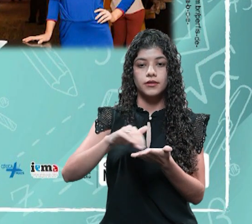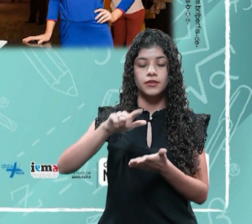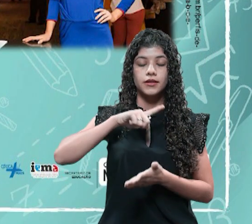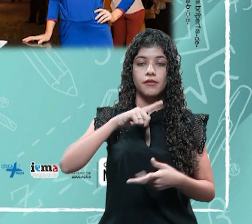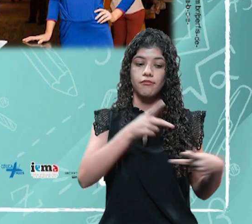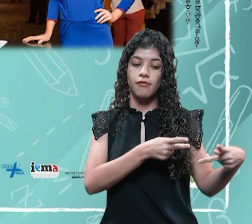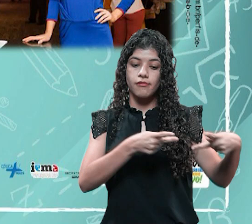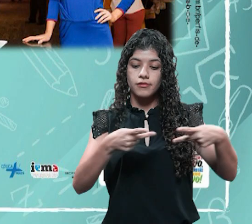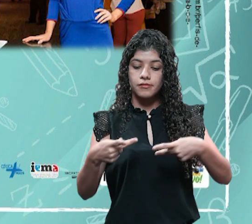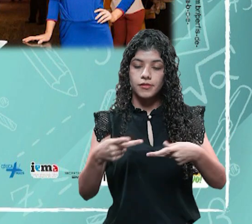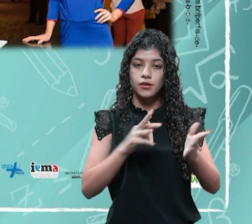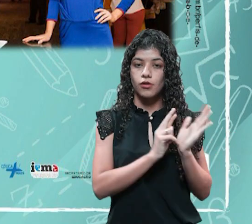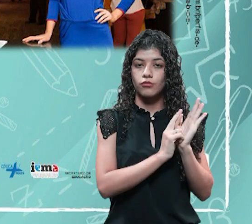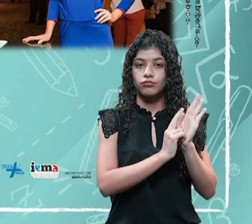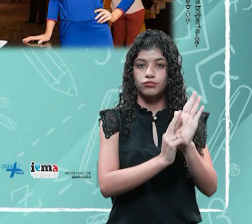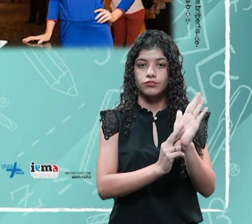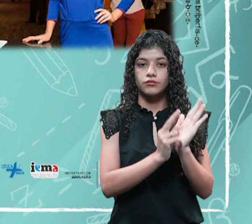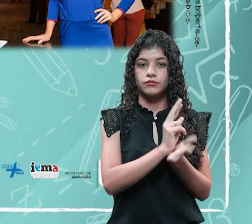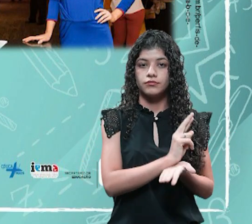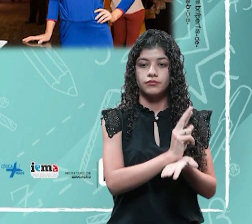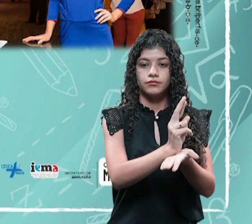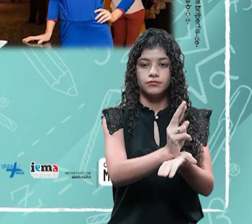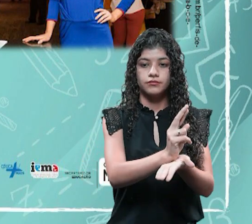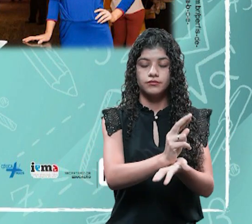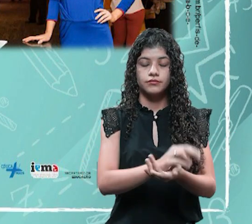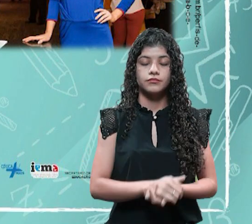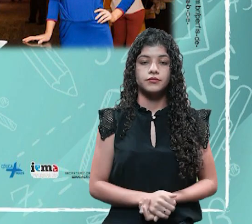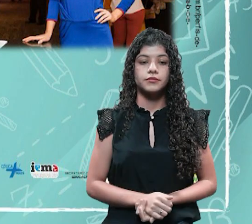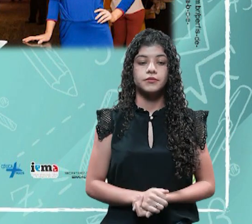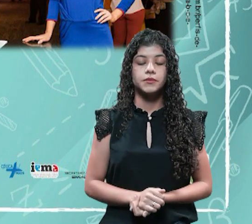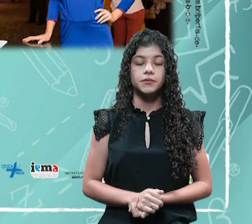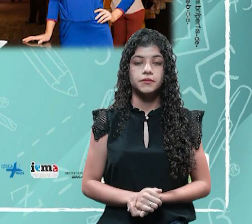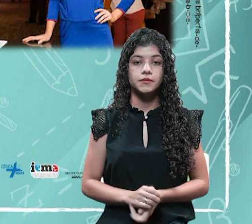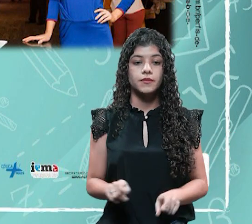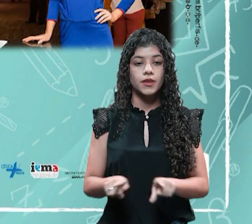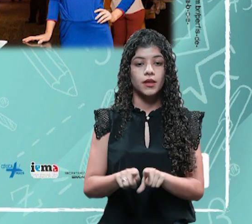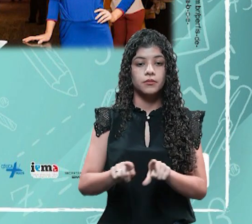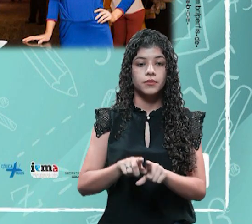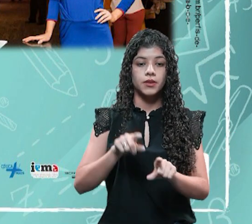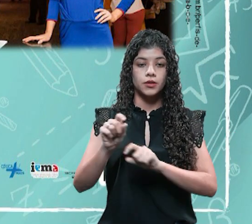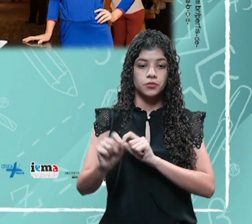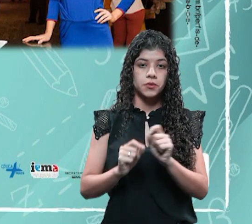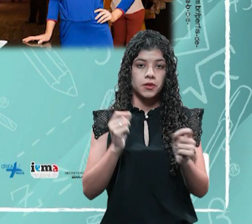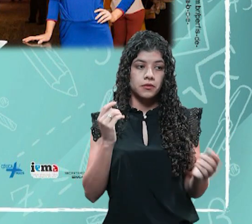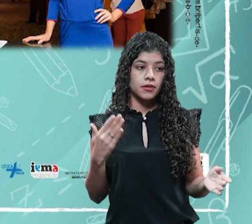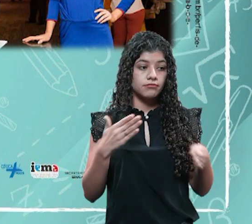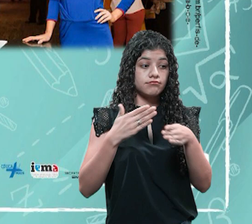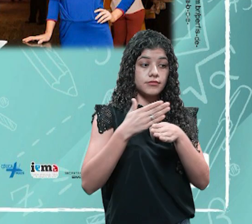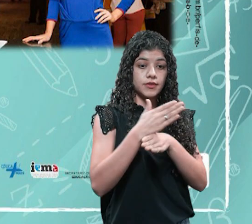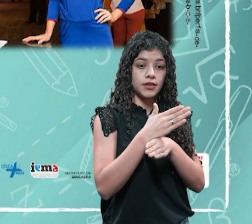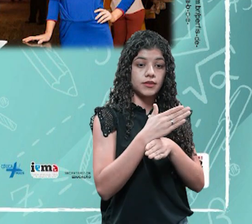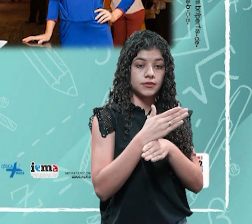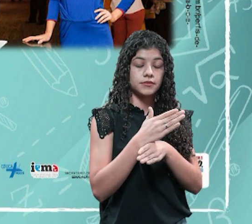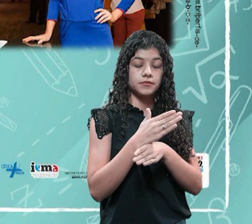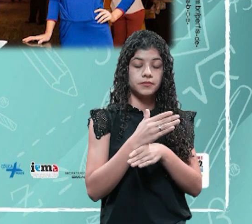tem um serviço de recepção, né? O serviço de recepção é o cartão de visita do evento,